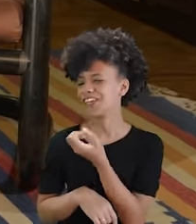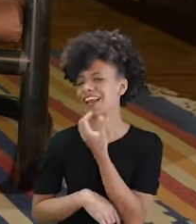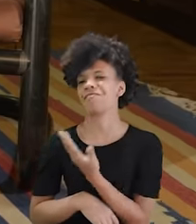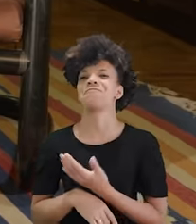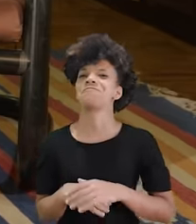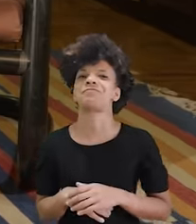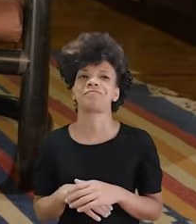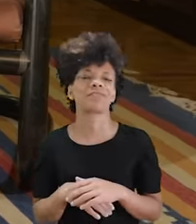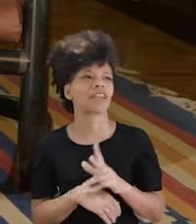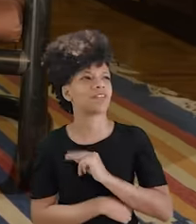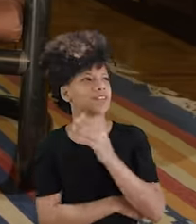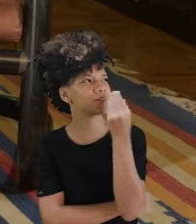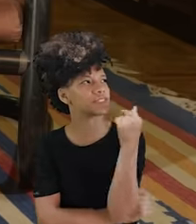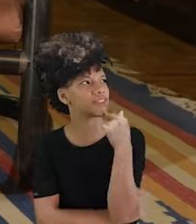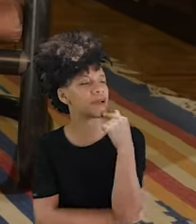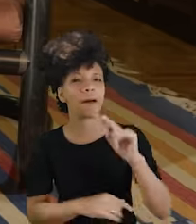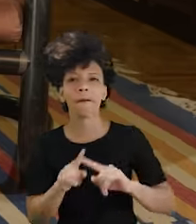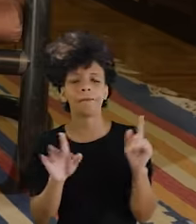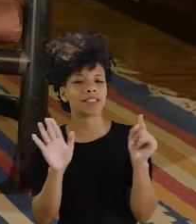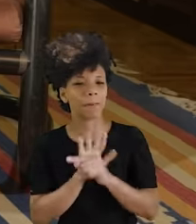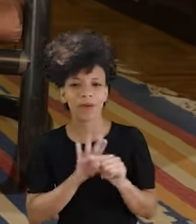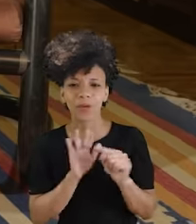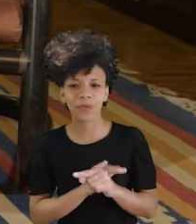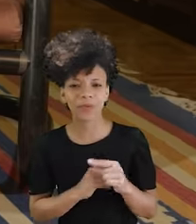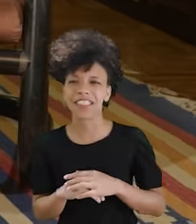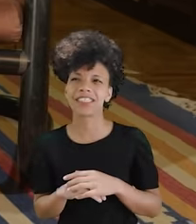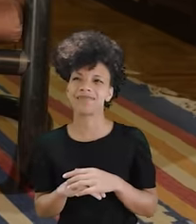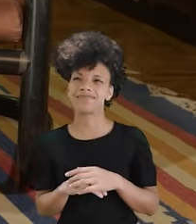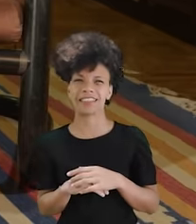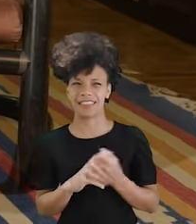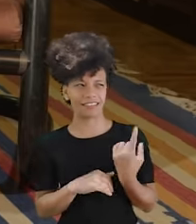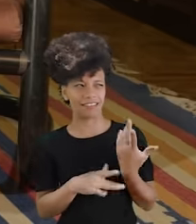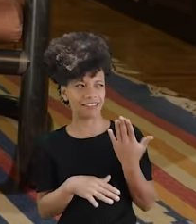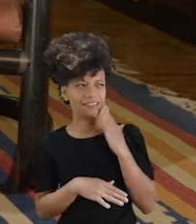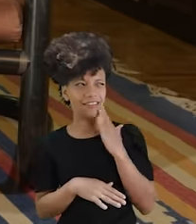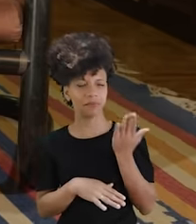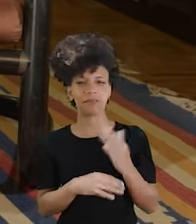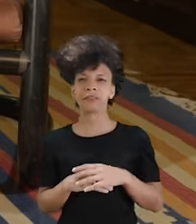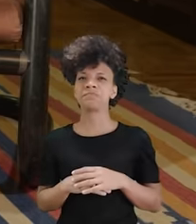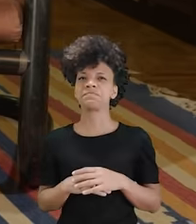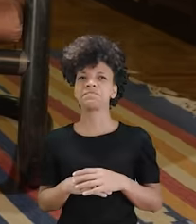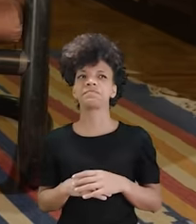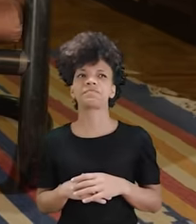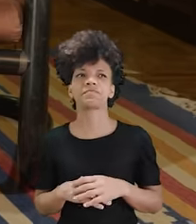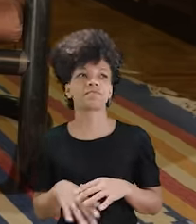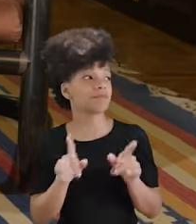aí que achei muito bom e eu nem lembro mas eram Tantas perguntas assim bem estranhas